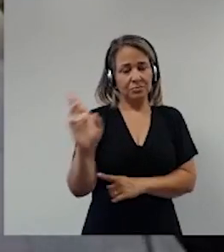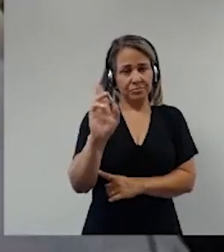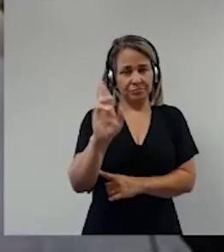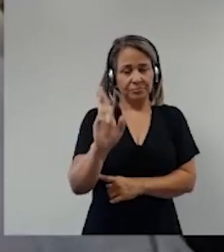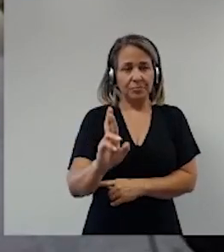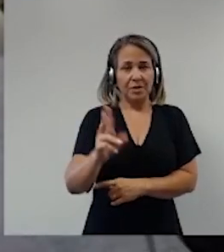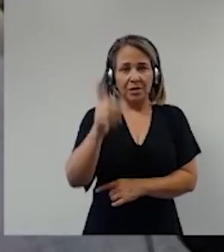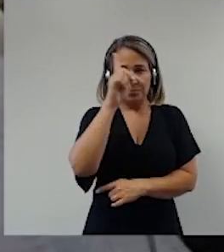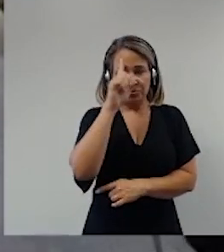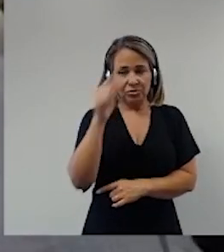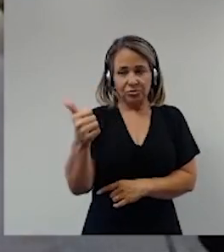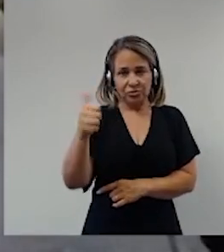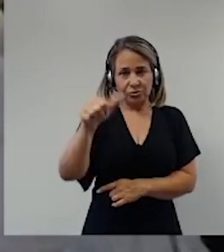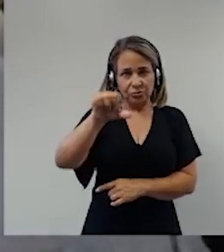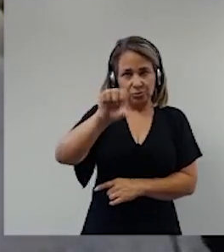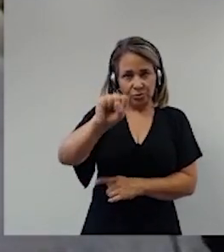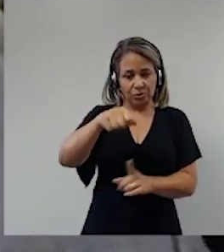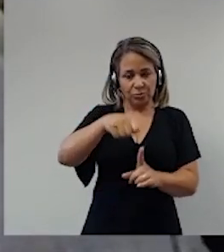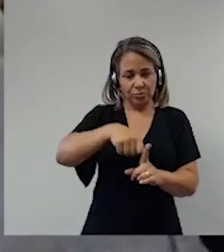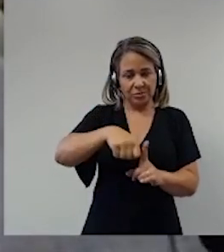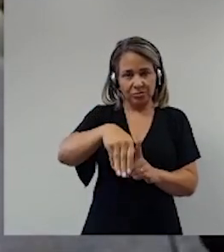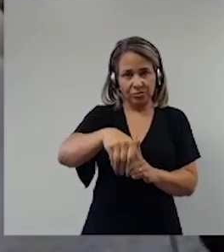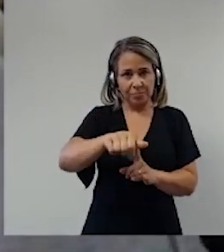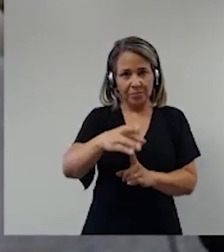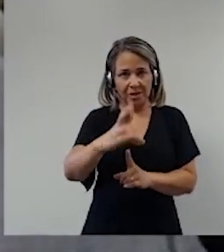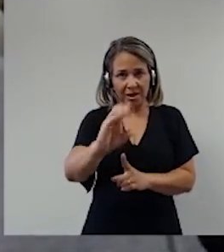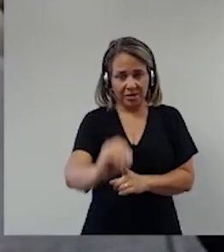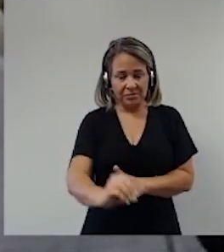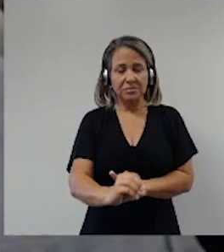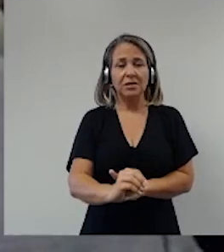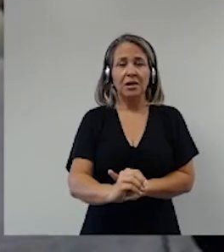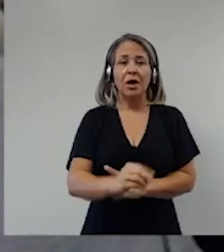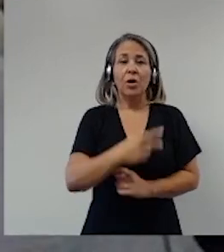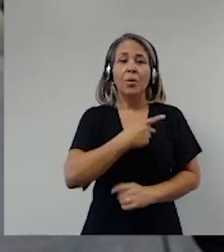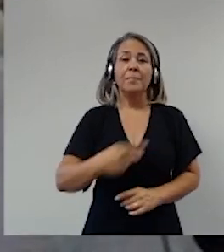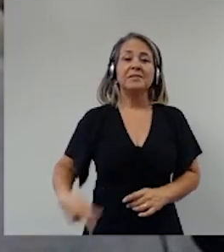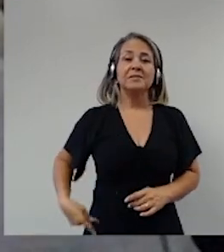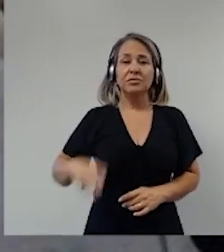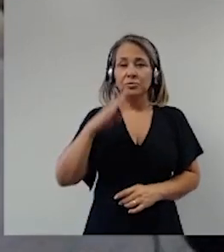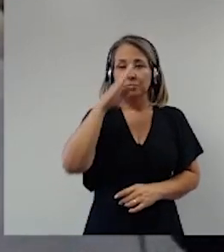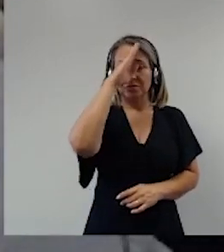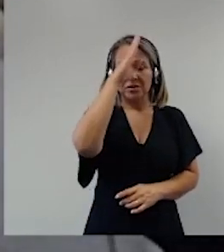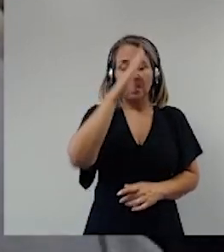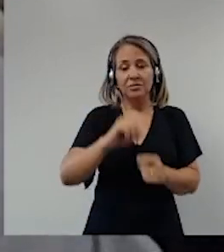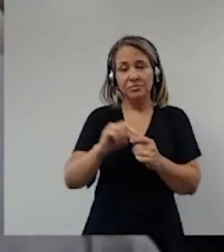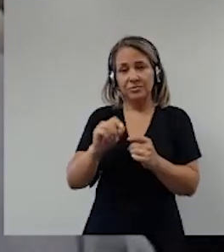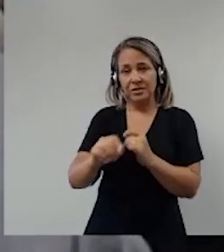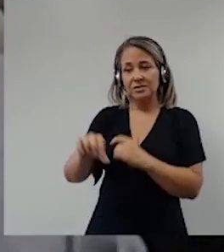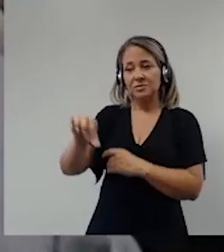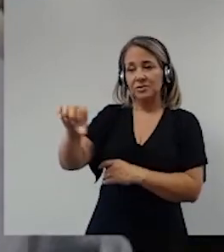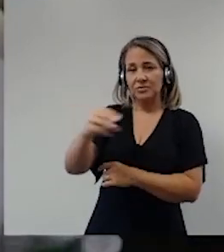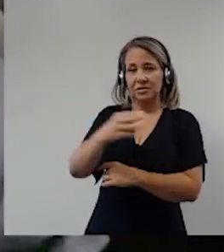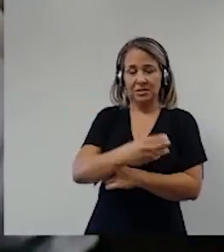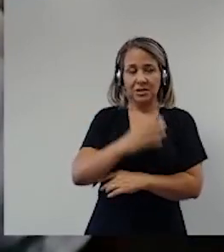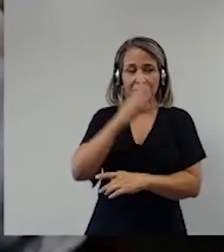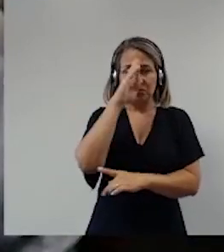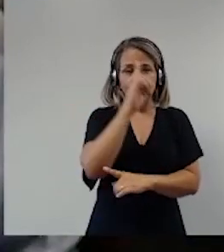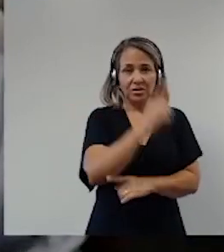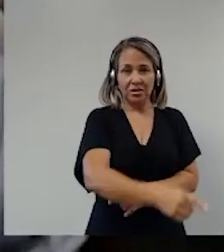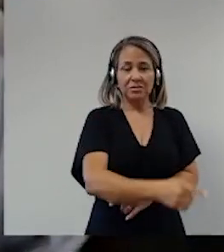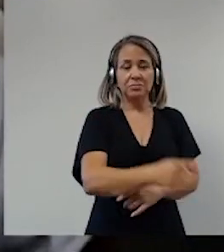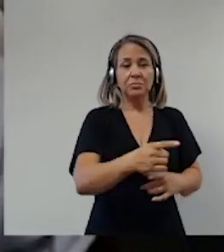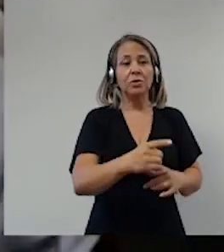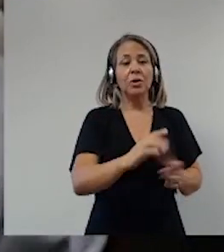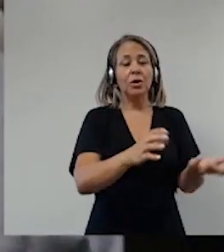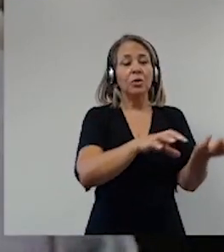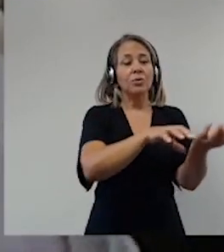março, o presidente da República expediu a mensagem número 93, dirigida ao Congresso Nacional,